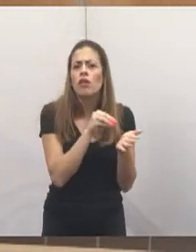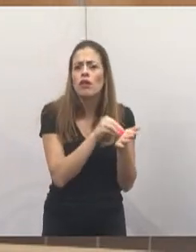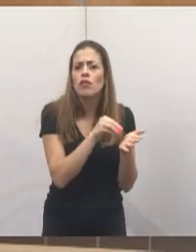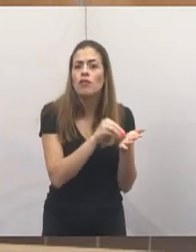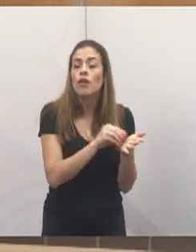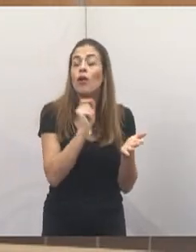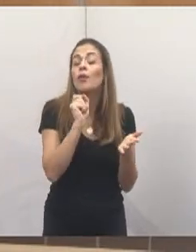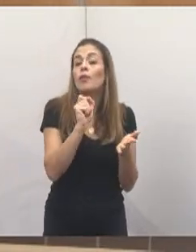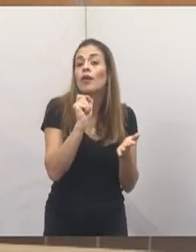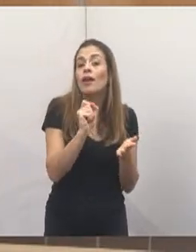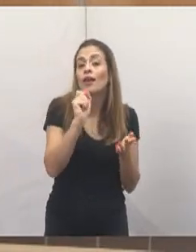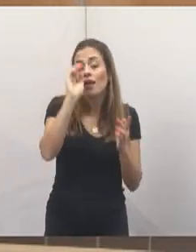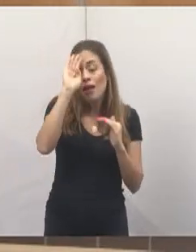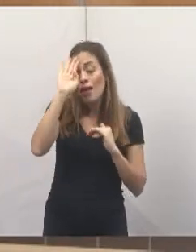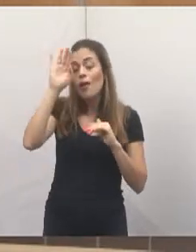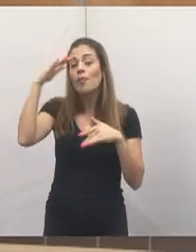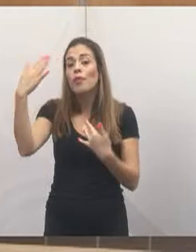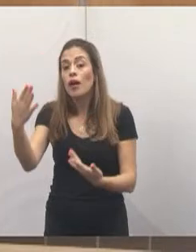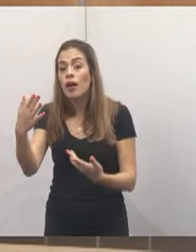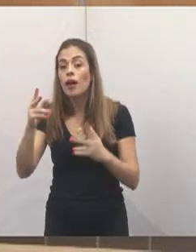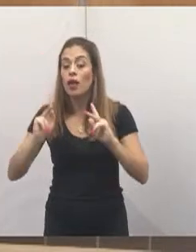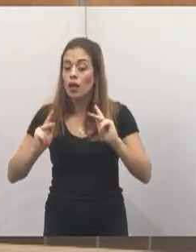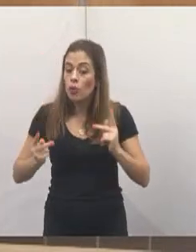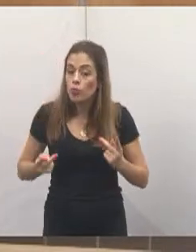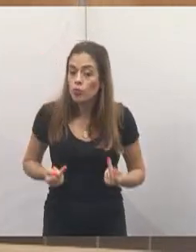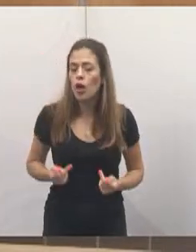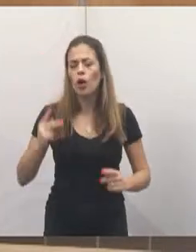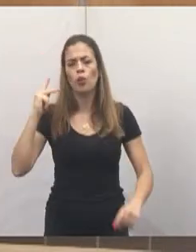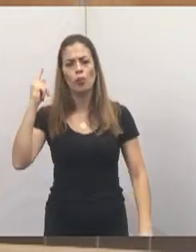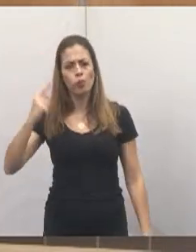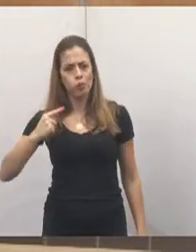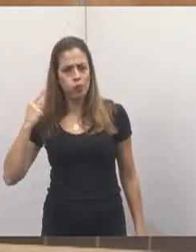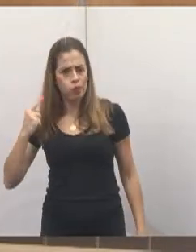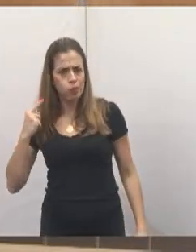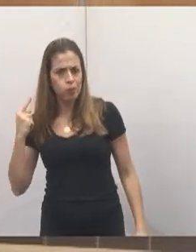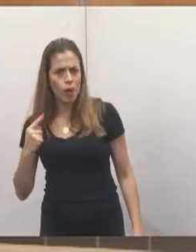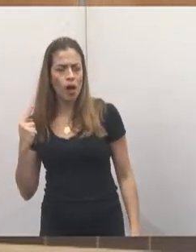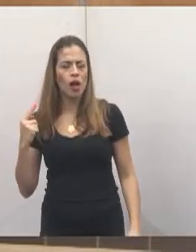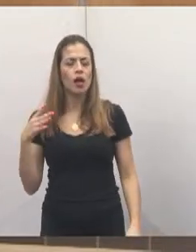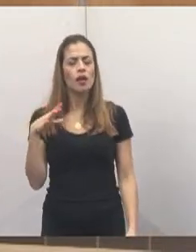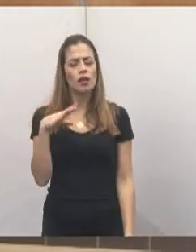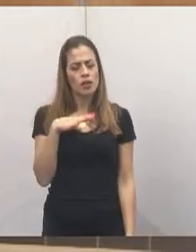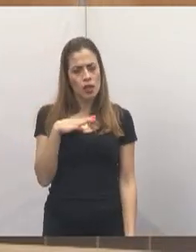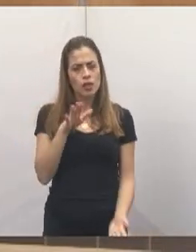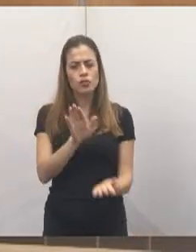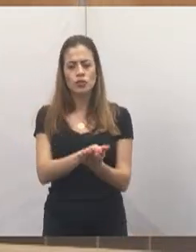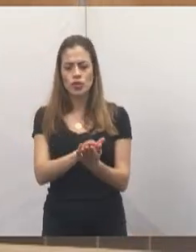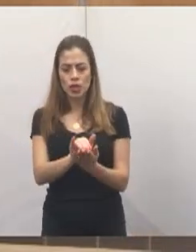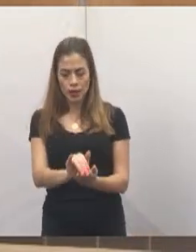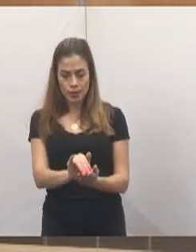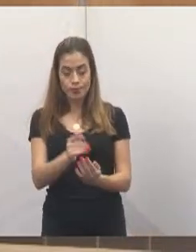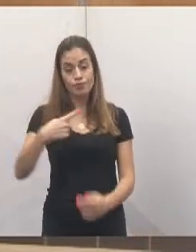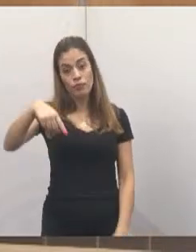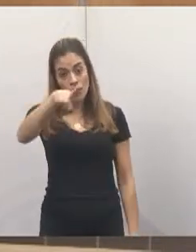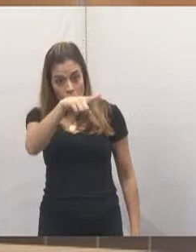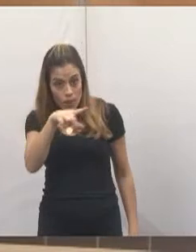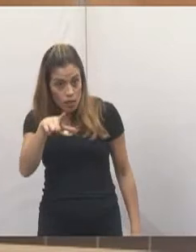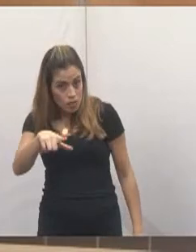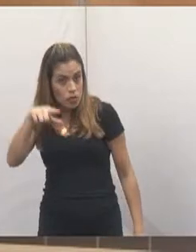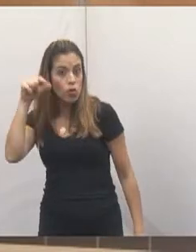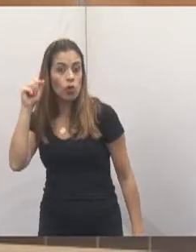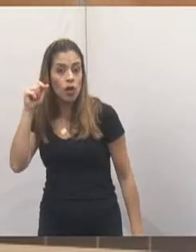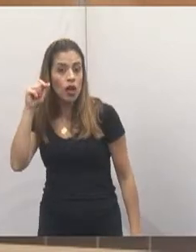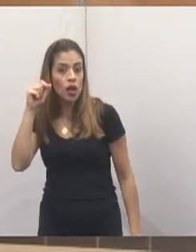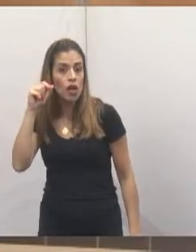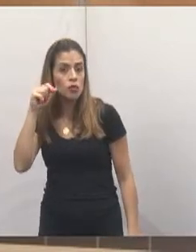era a solenidade de reconhecimento para os advogados da nossa cidade. Vocês que escolheram defender a